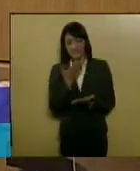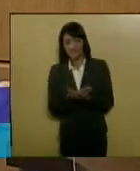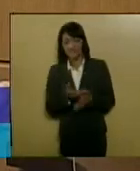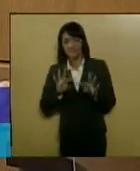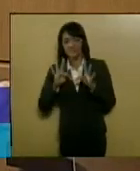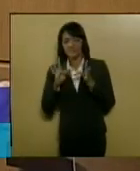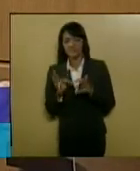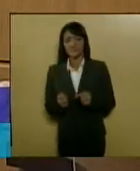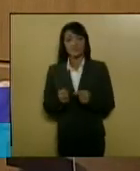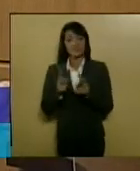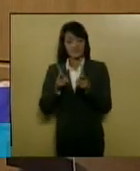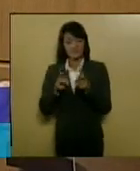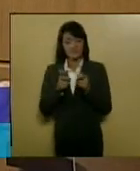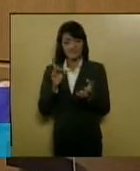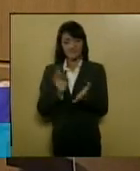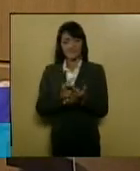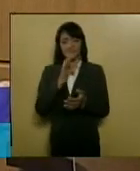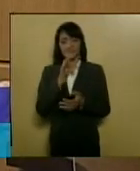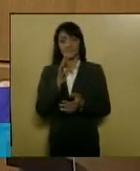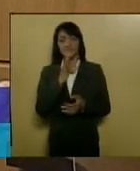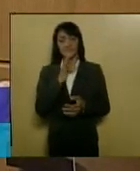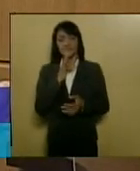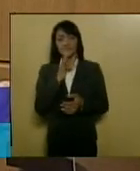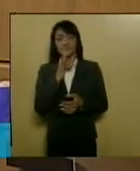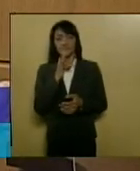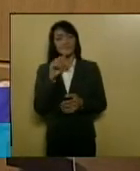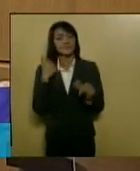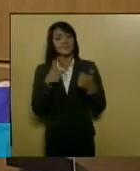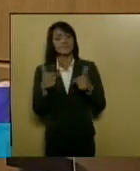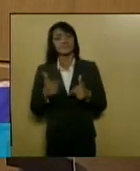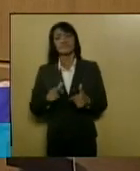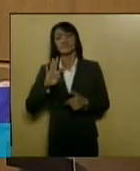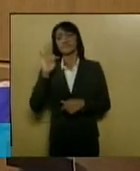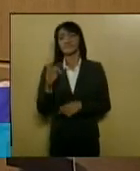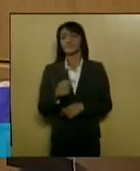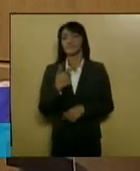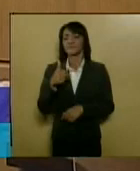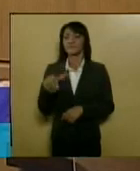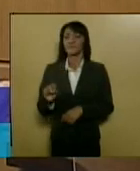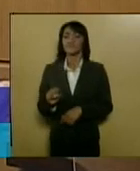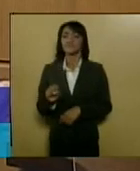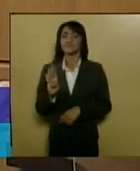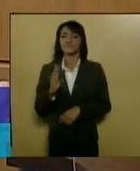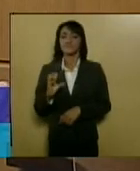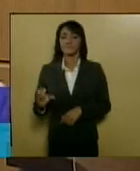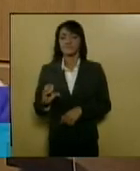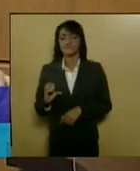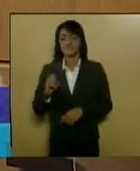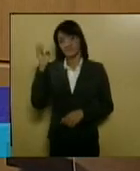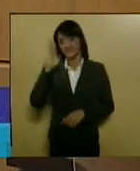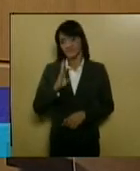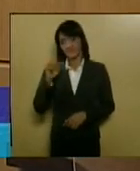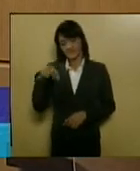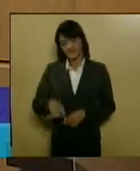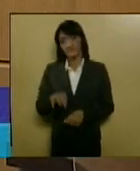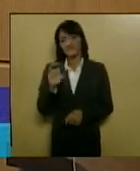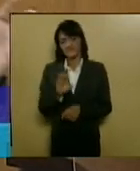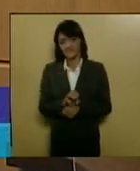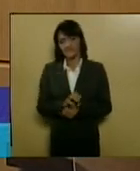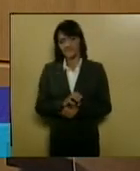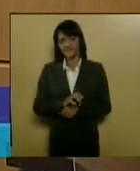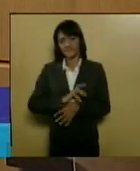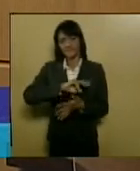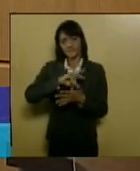reconheceram e reconhecem o trabalho do Exército Brasileiro em todo o território nacional. E aqui no nosso Estado, nas